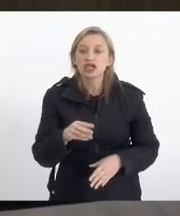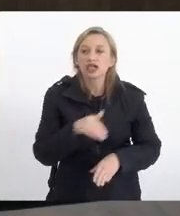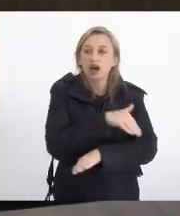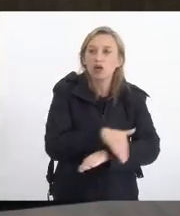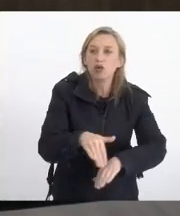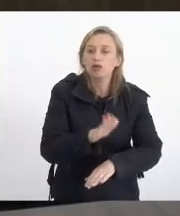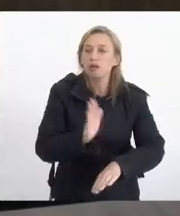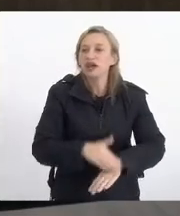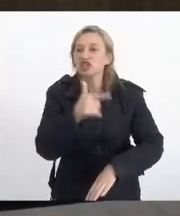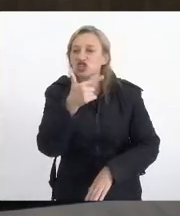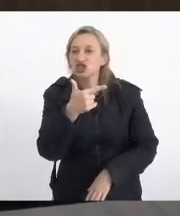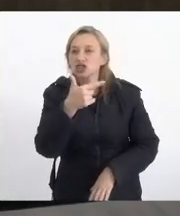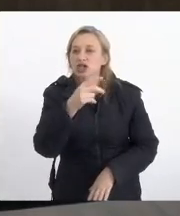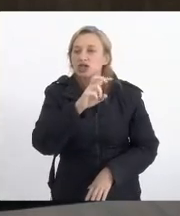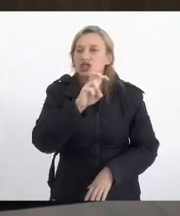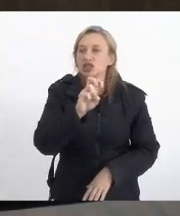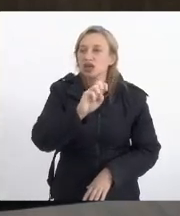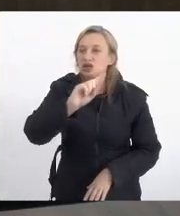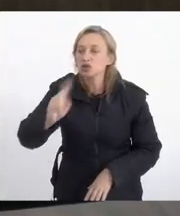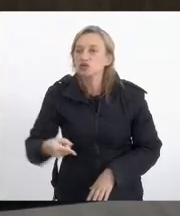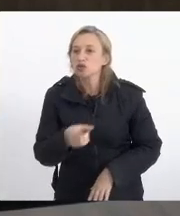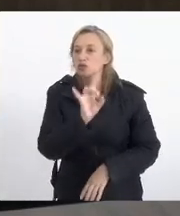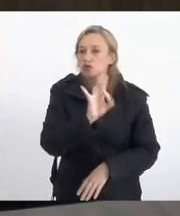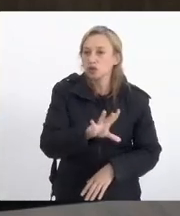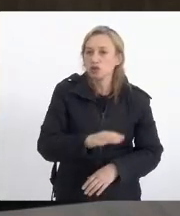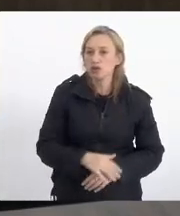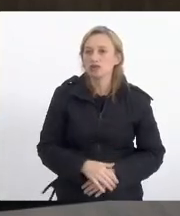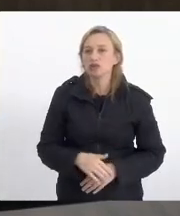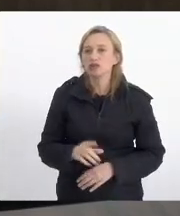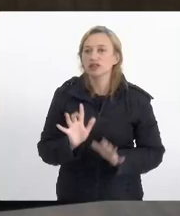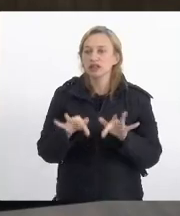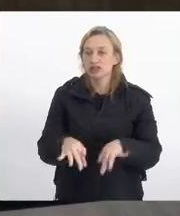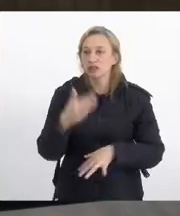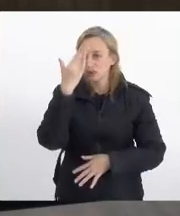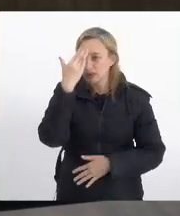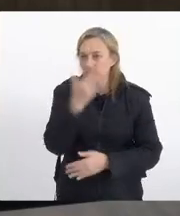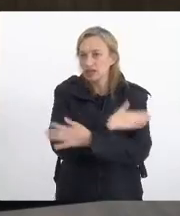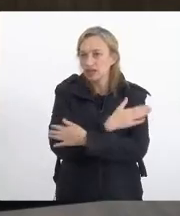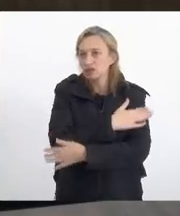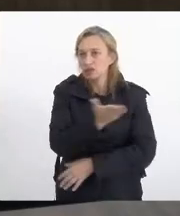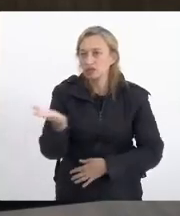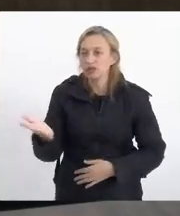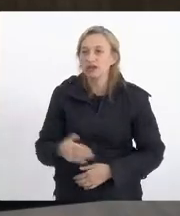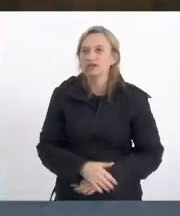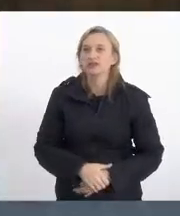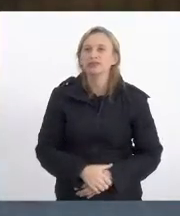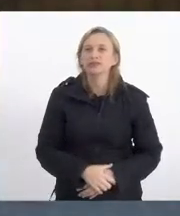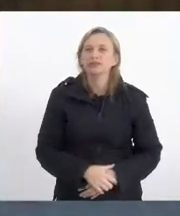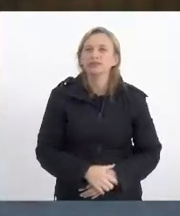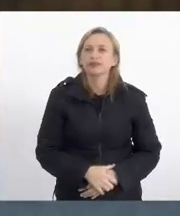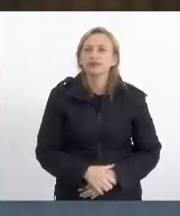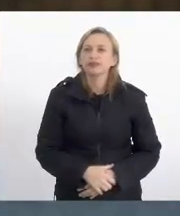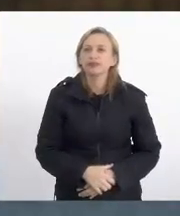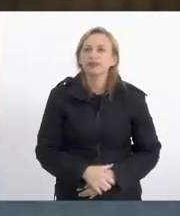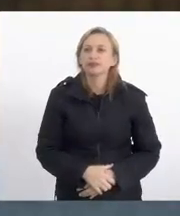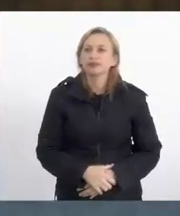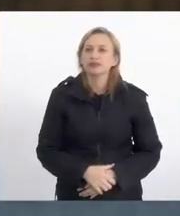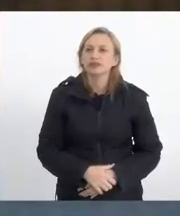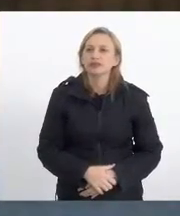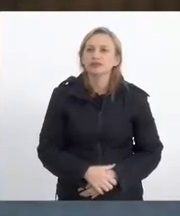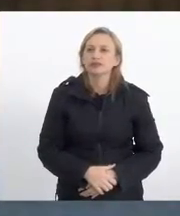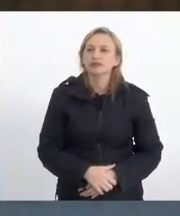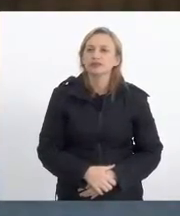de 500 mil só na PEMERJ. Eu finalizo aqui. Grande abraço a todos e muito obrigado. Muito